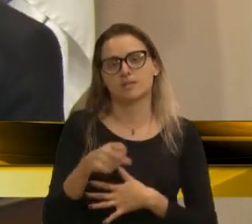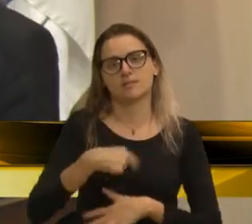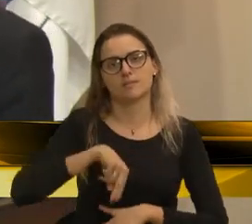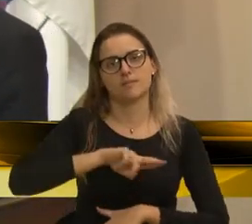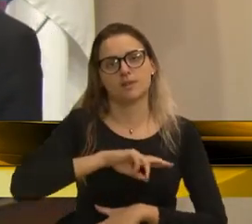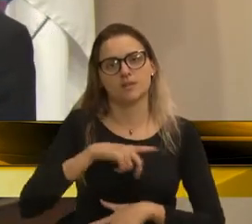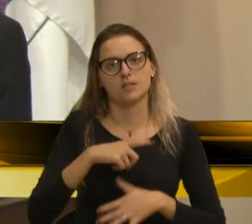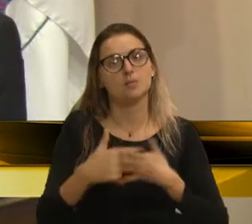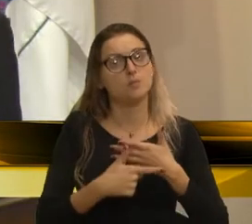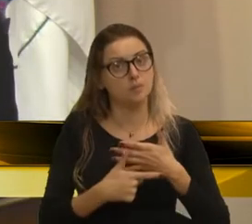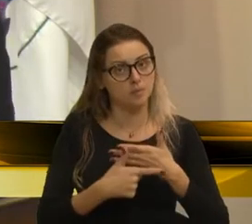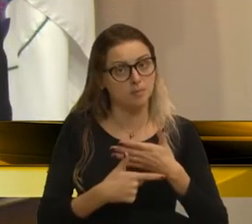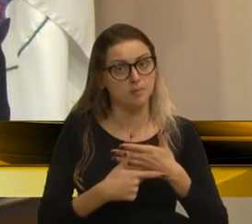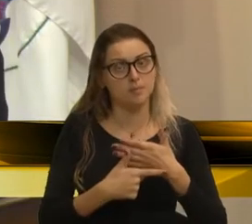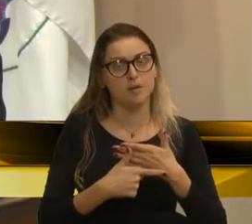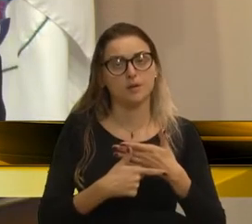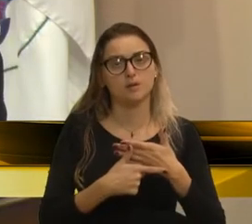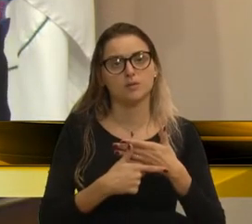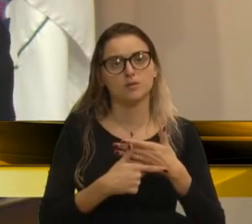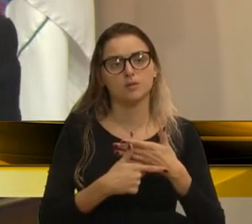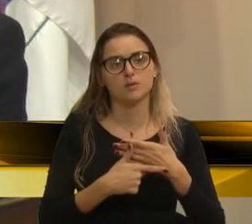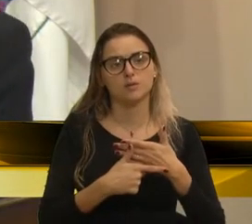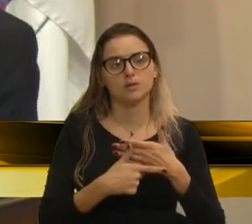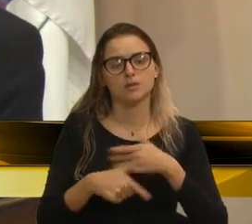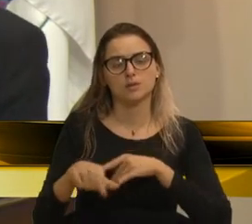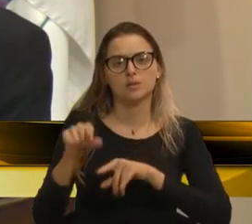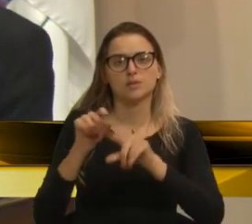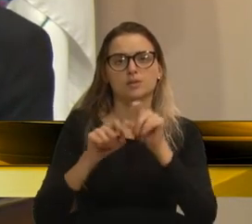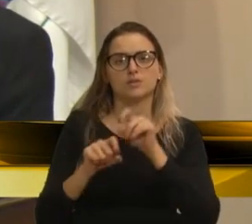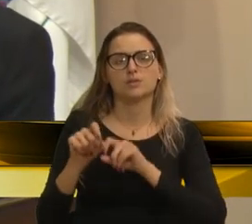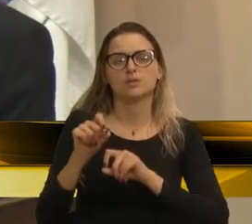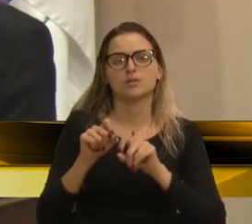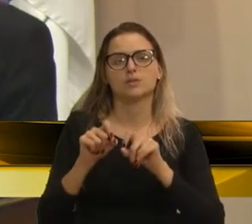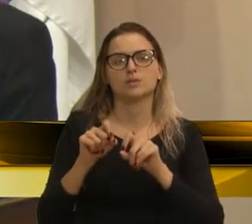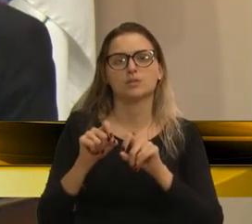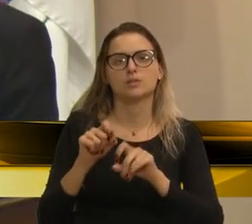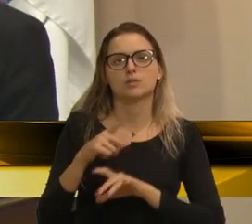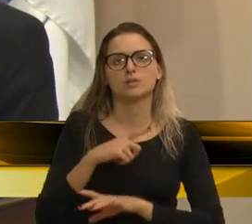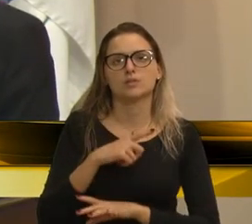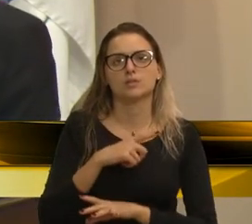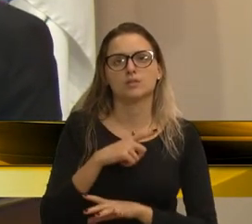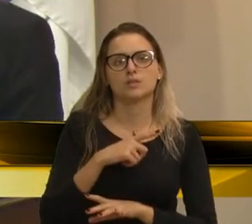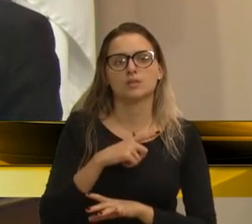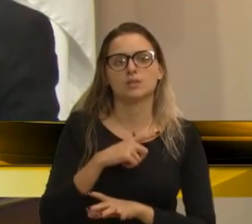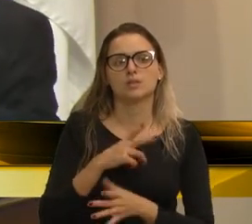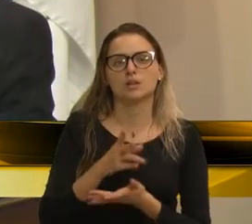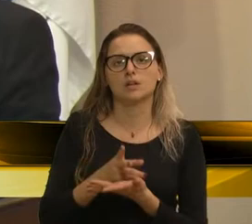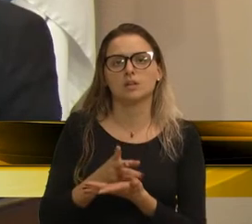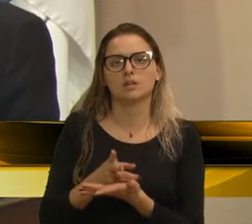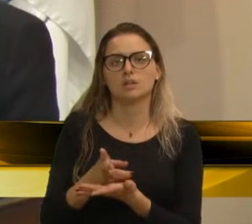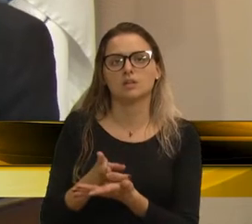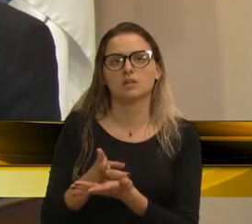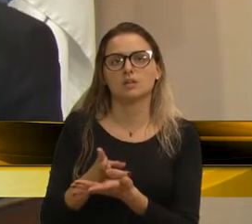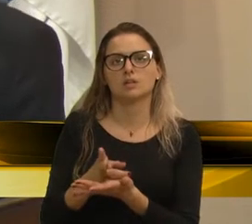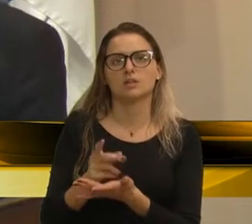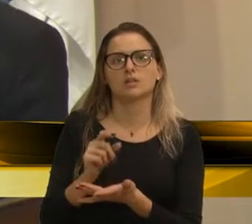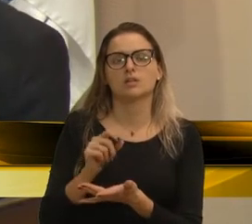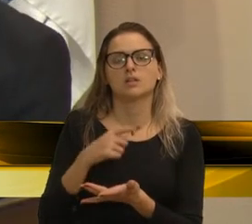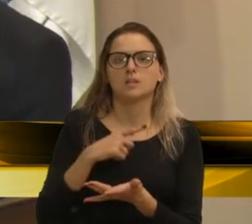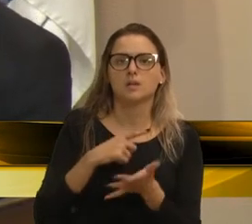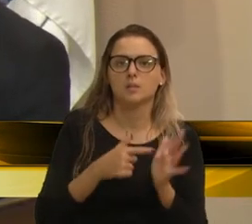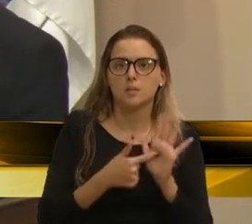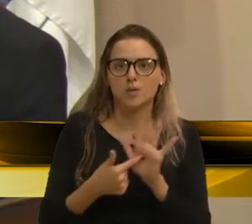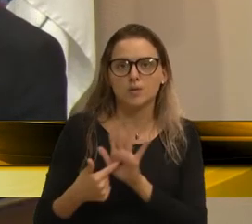função de fazer a devida averiguação, de estar sempre atento às questões da cidade, de apontar erros,